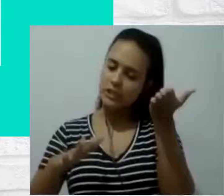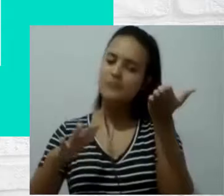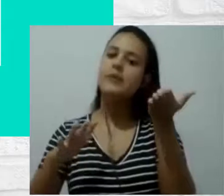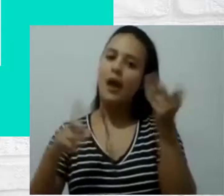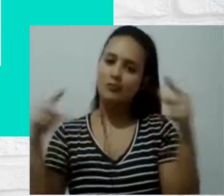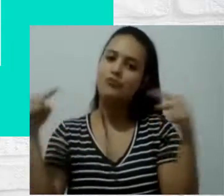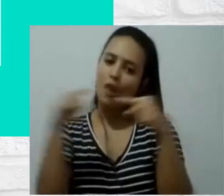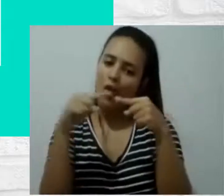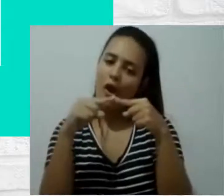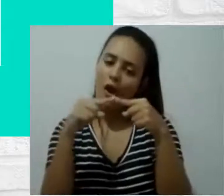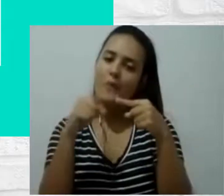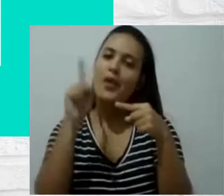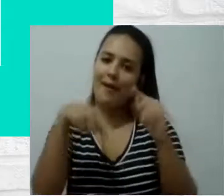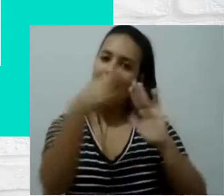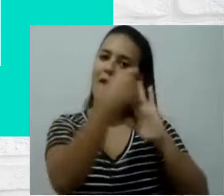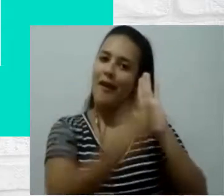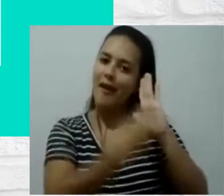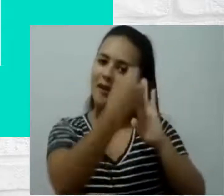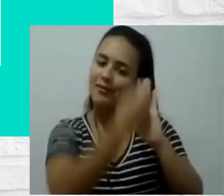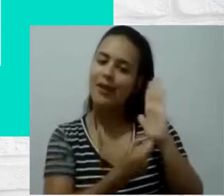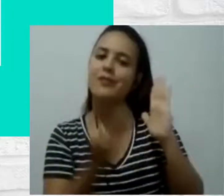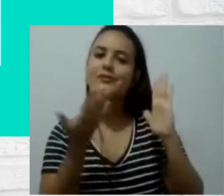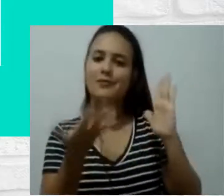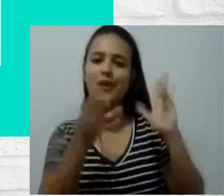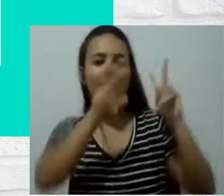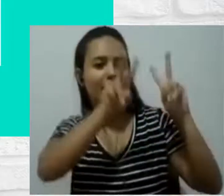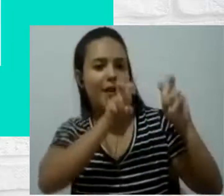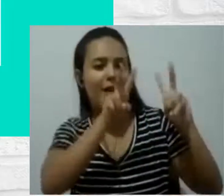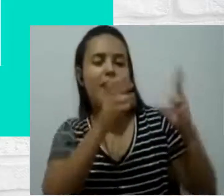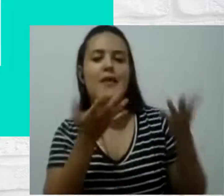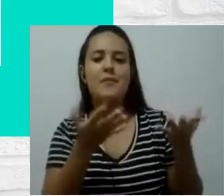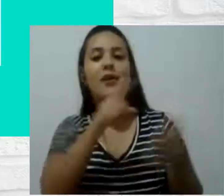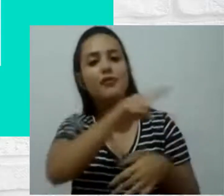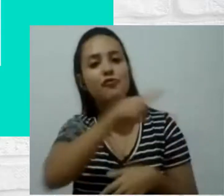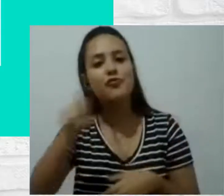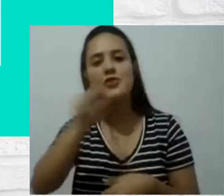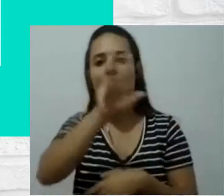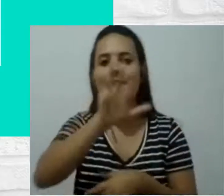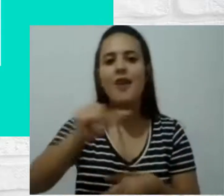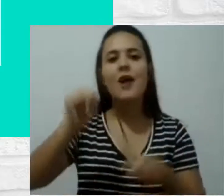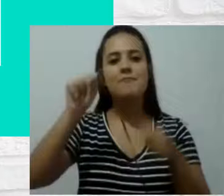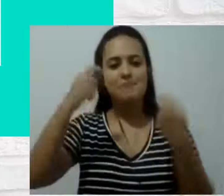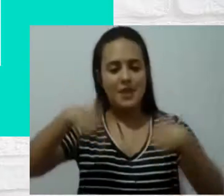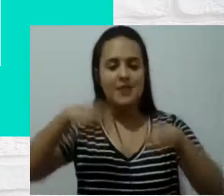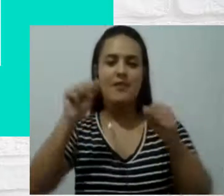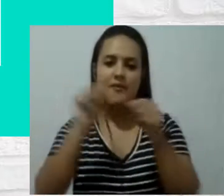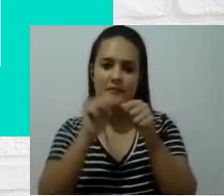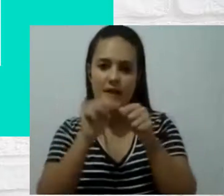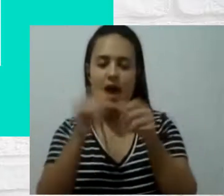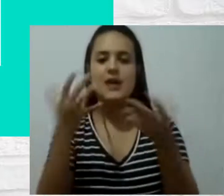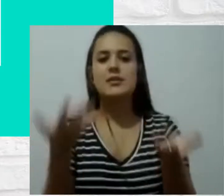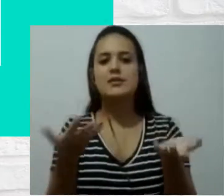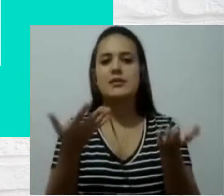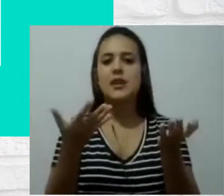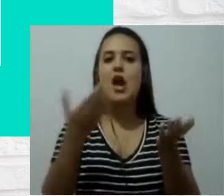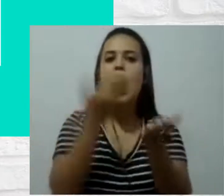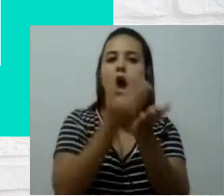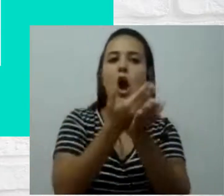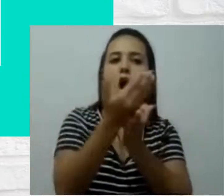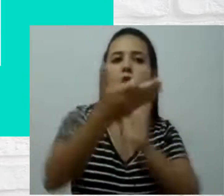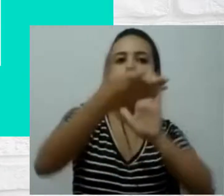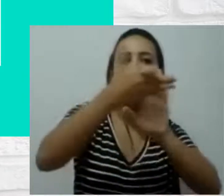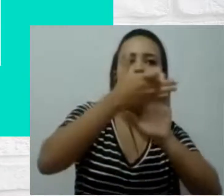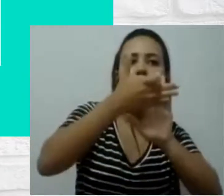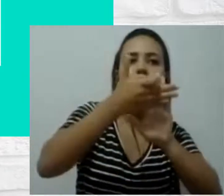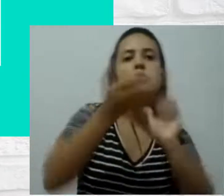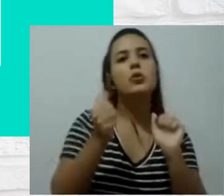sobre uma oficina de redação, então essas atividades elas vão ter a ver com redação, com algum tema, que